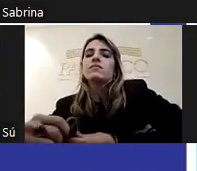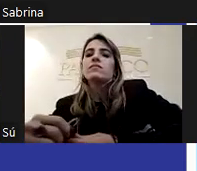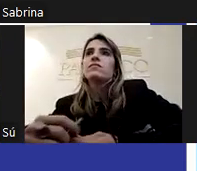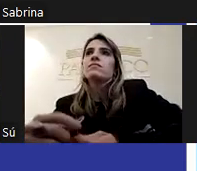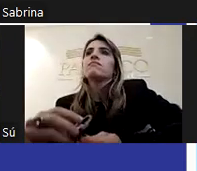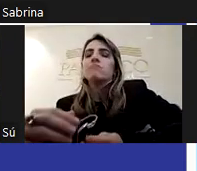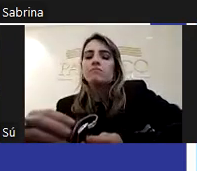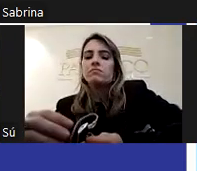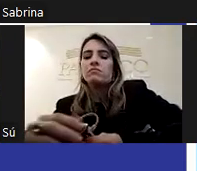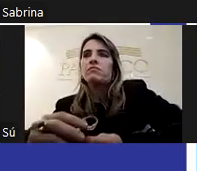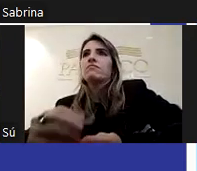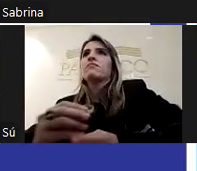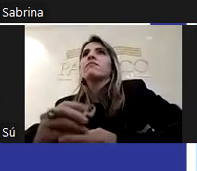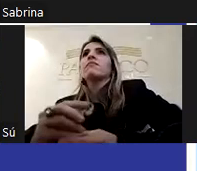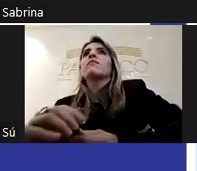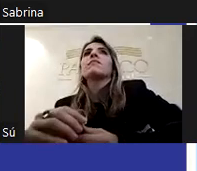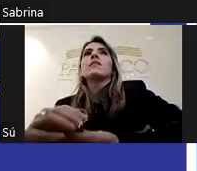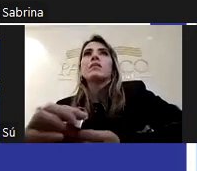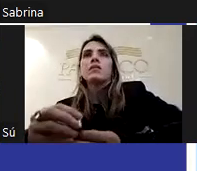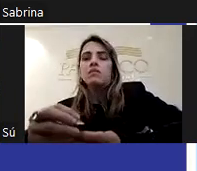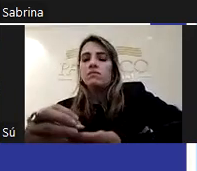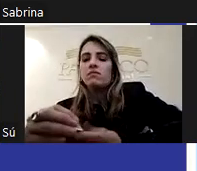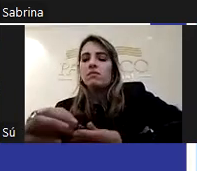Aí começa, então, a separação do casal.